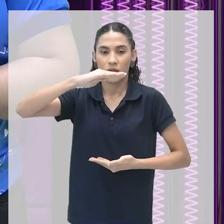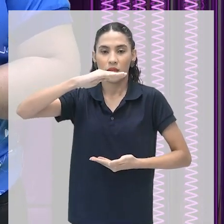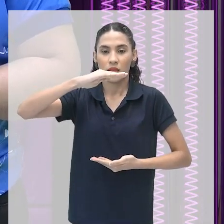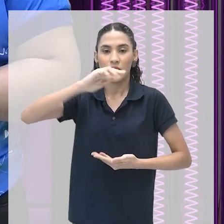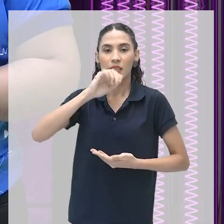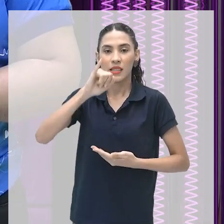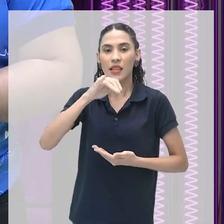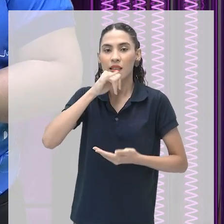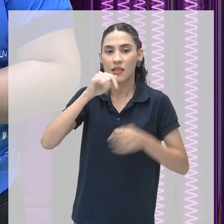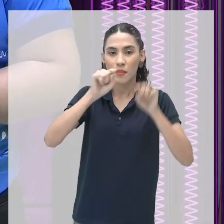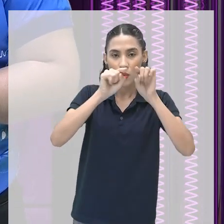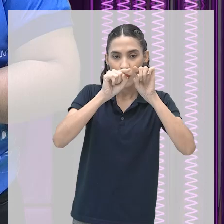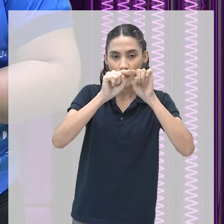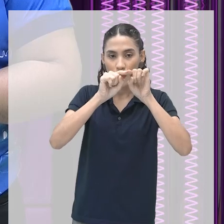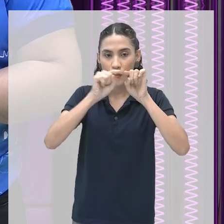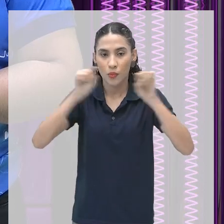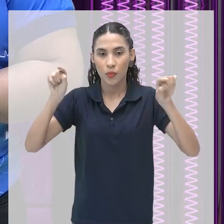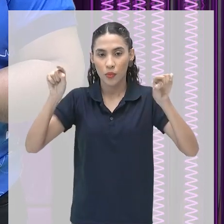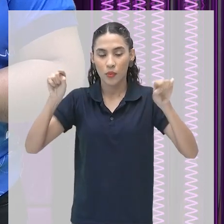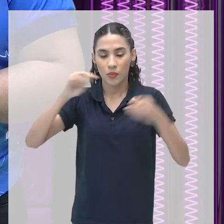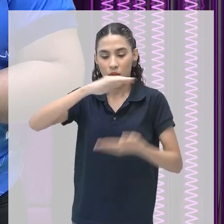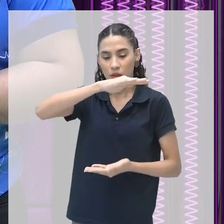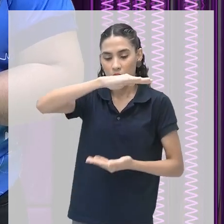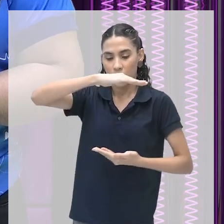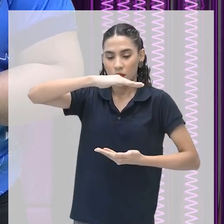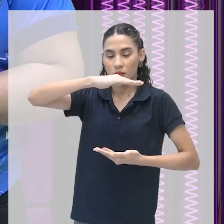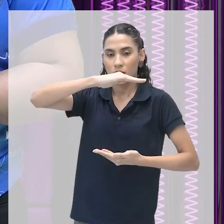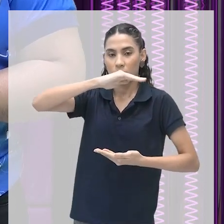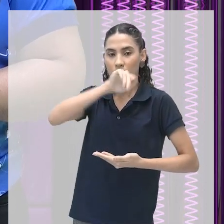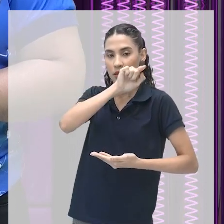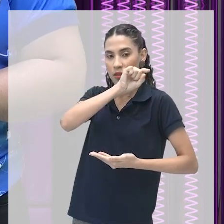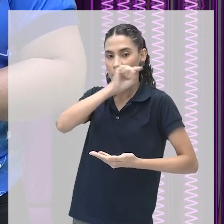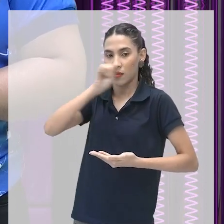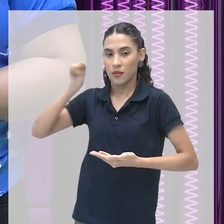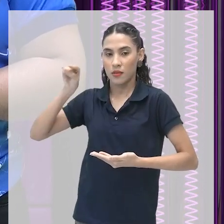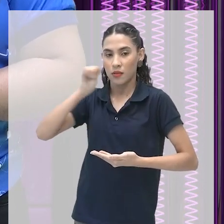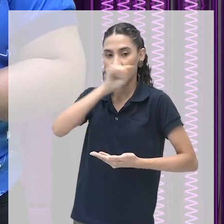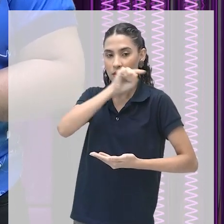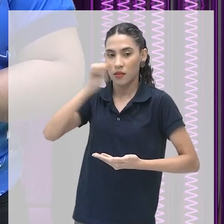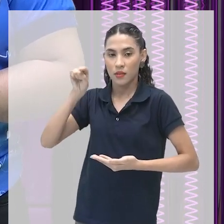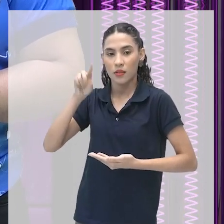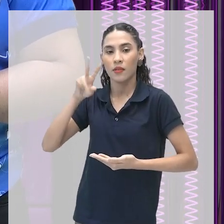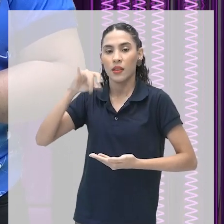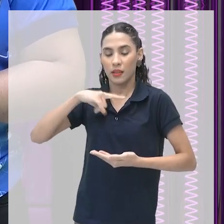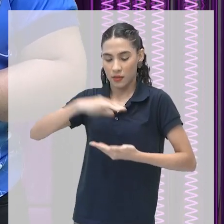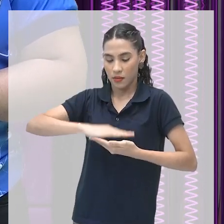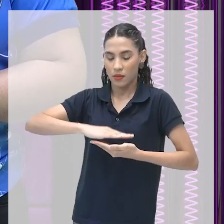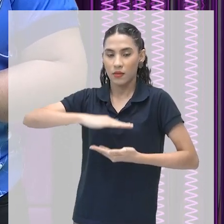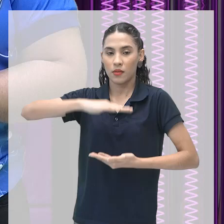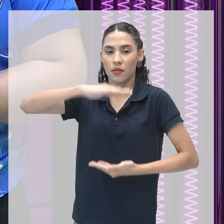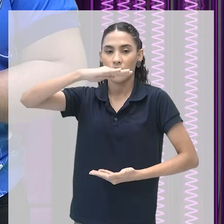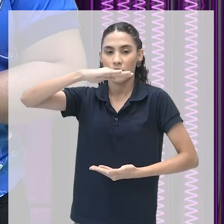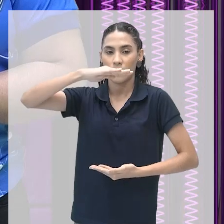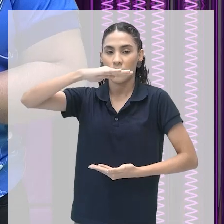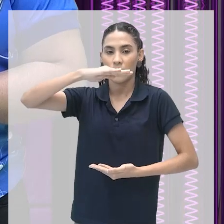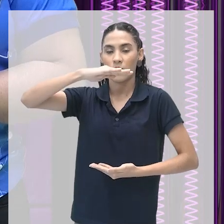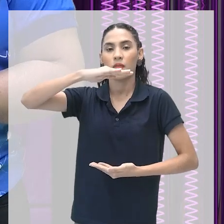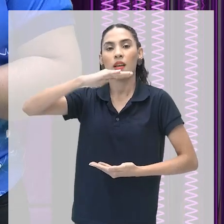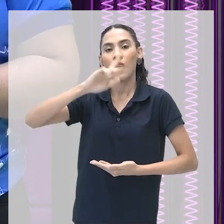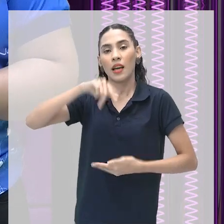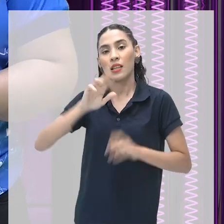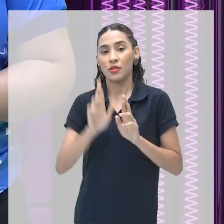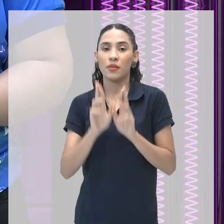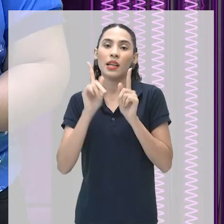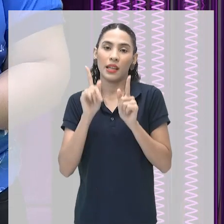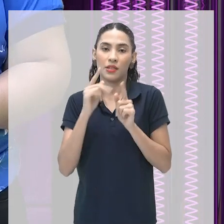gente cortasse bem aqui esse prisma, ó, se a gente cortasse bem aqui, a gente ia ter aqui um prisma, e essa parte de cima já seria